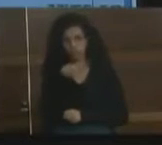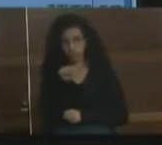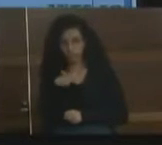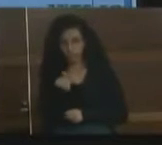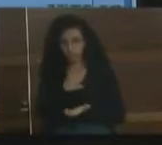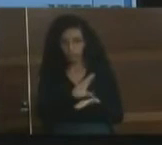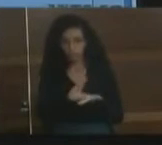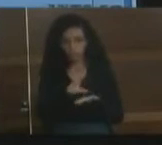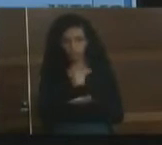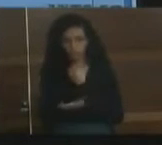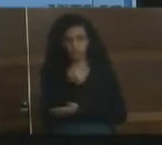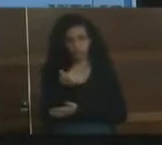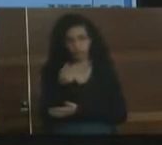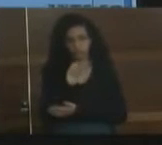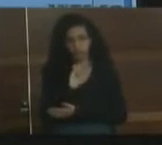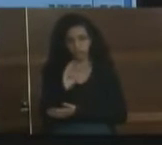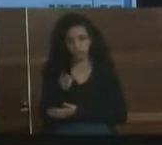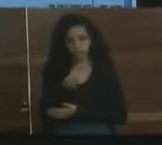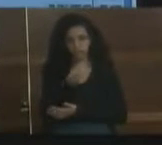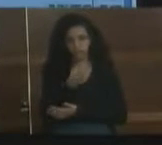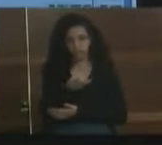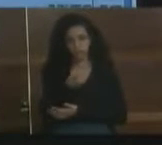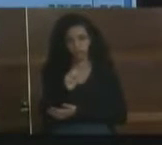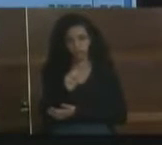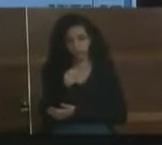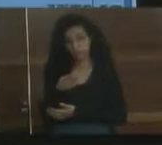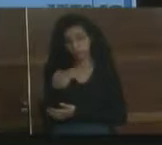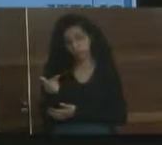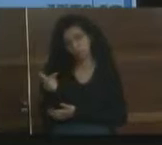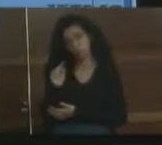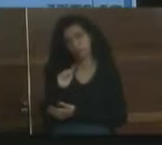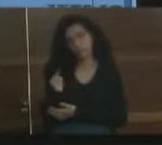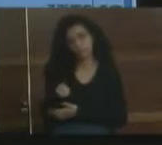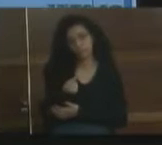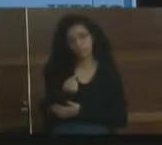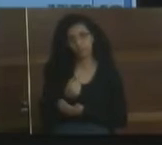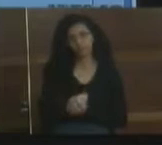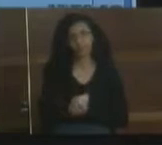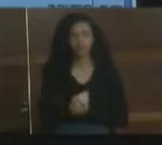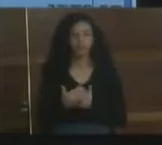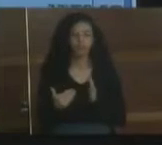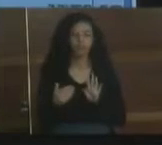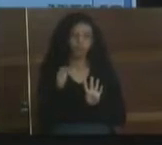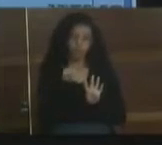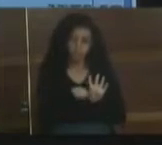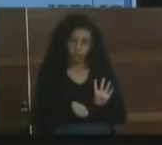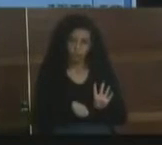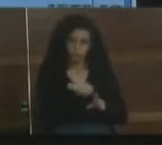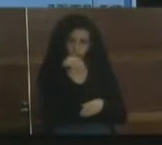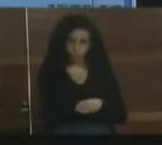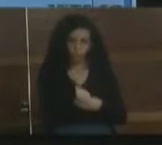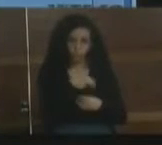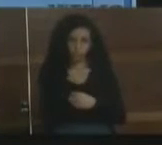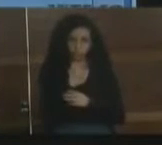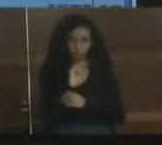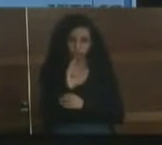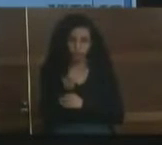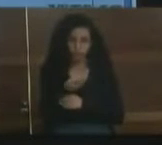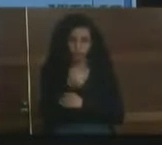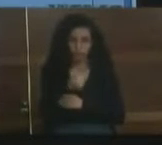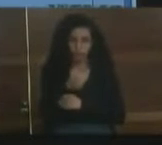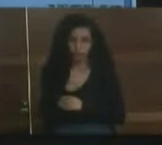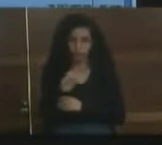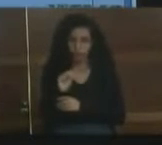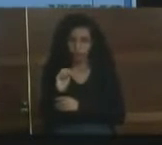forçado 72000000 242000 e no quadrimestre cinco milhões